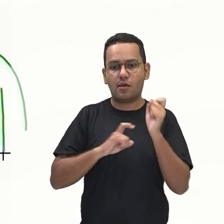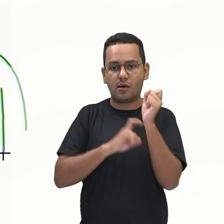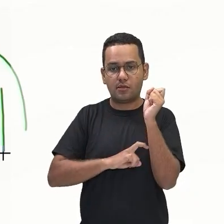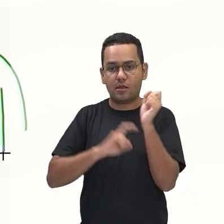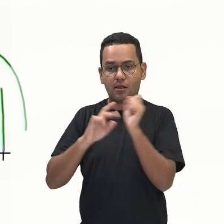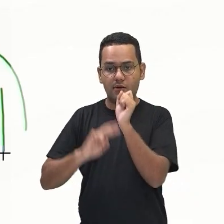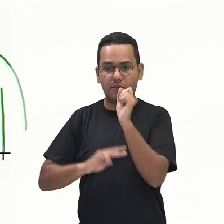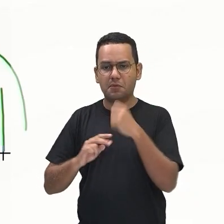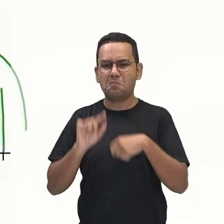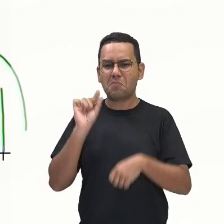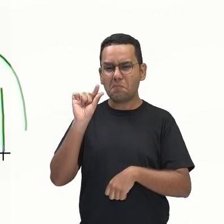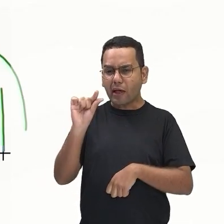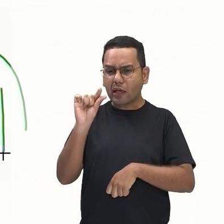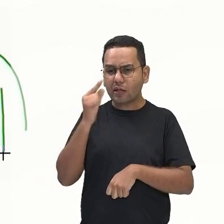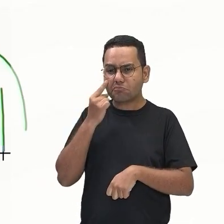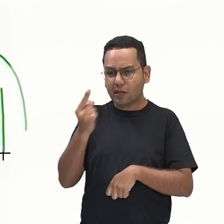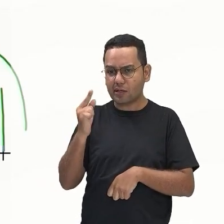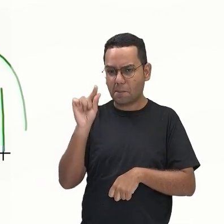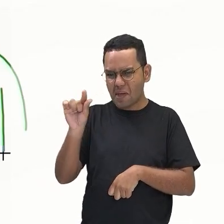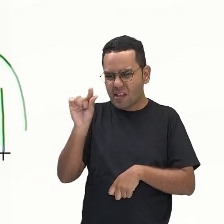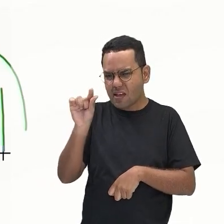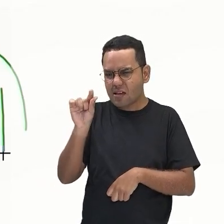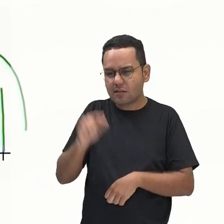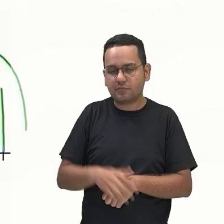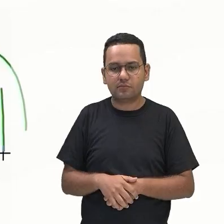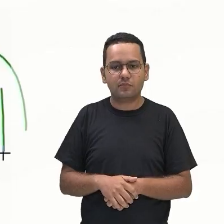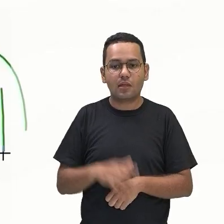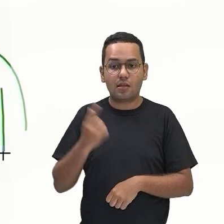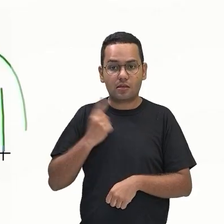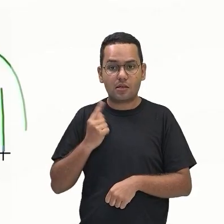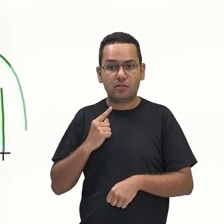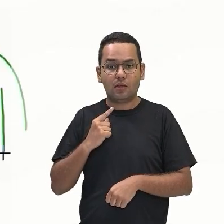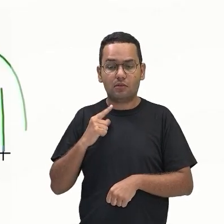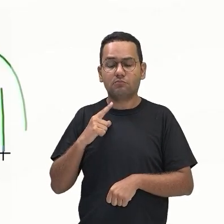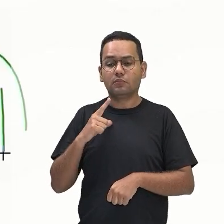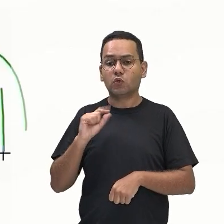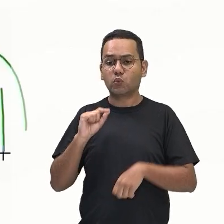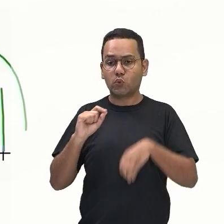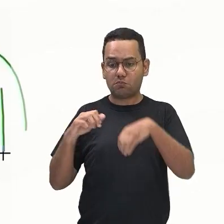os menores vasos, né? Por onde vai ser inserido